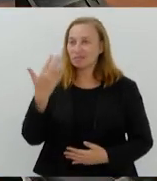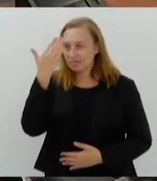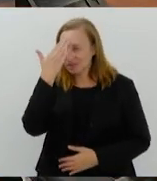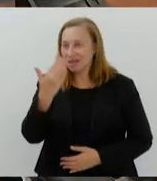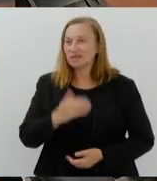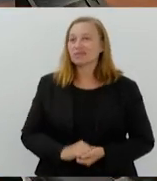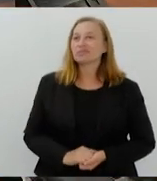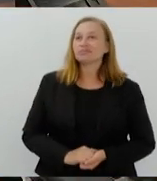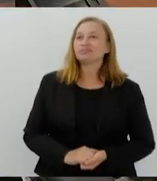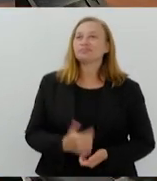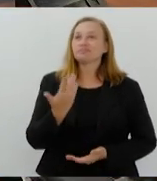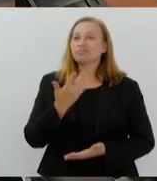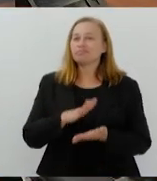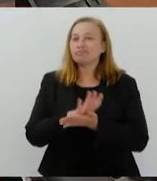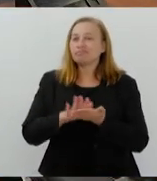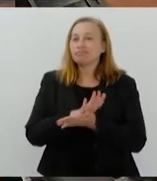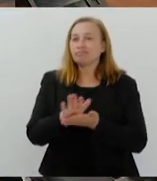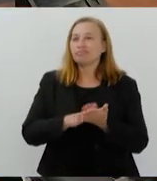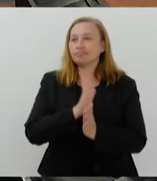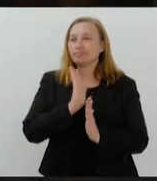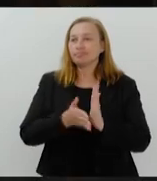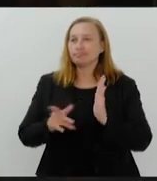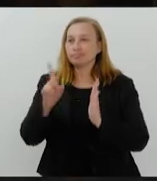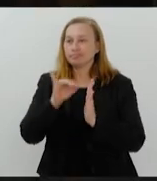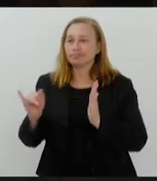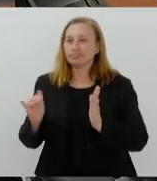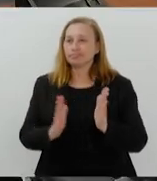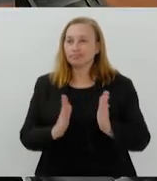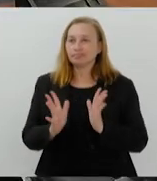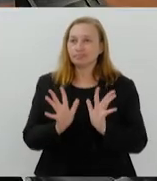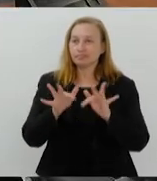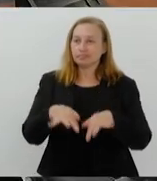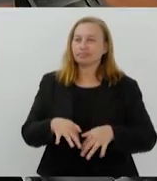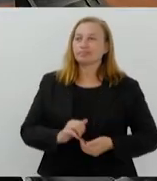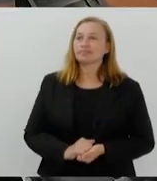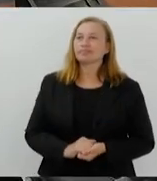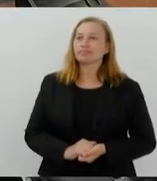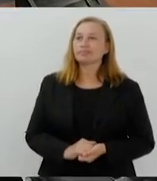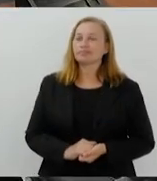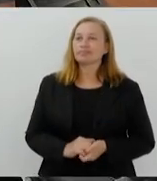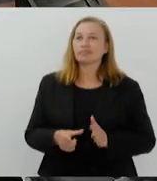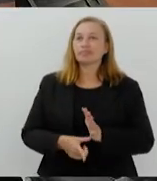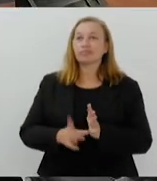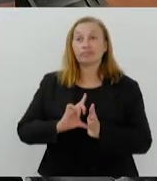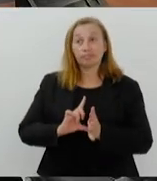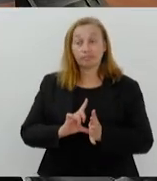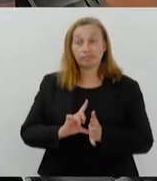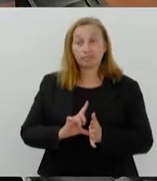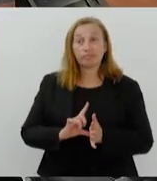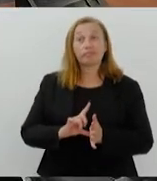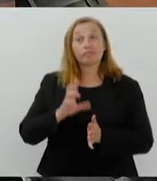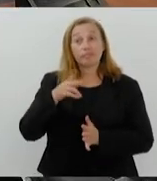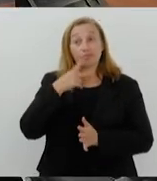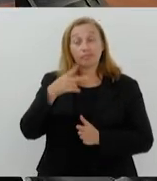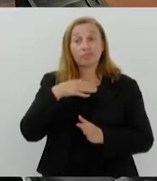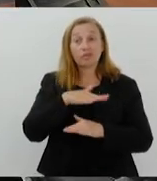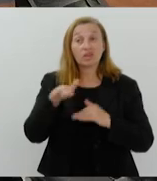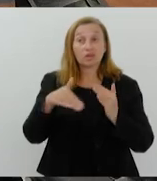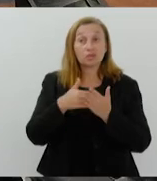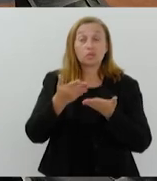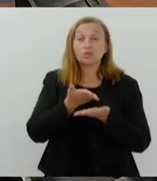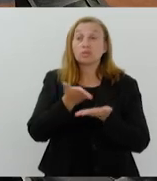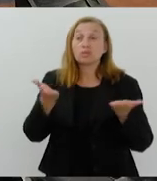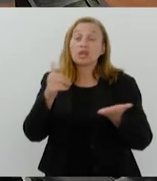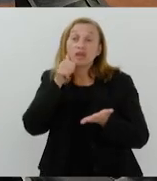Obrigada. Nada mais havendo a tratar na ordem do dia, passa o expediente final. Antes, porém, dizer a todos os senhores e